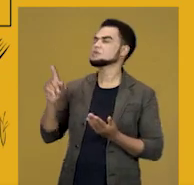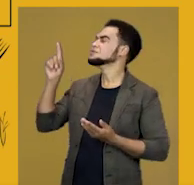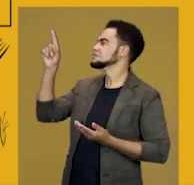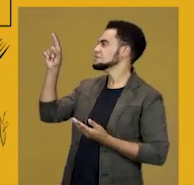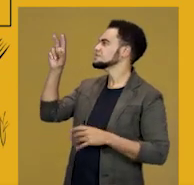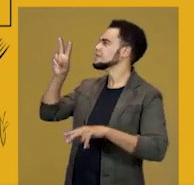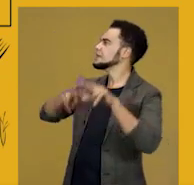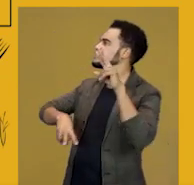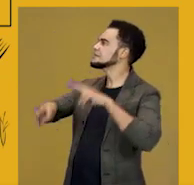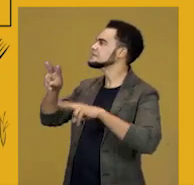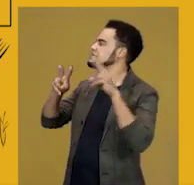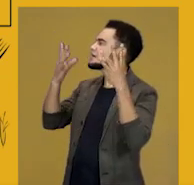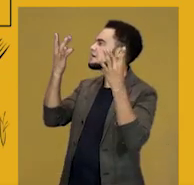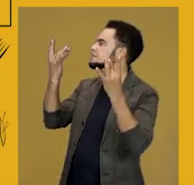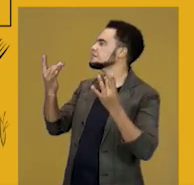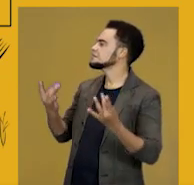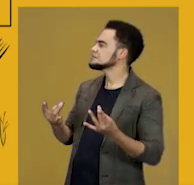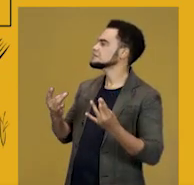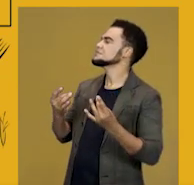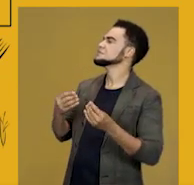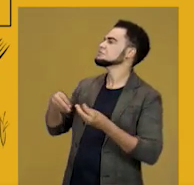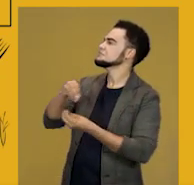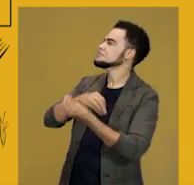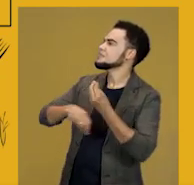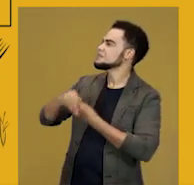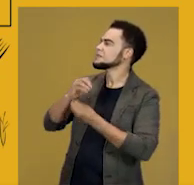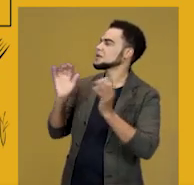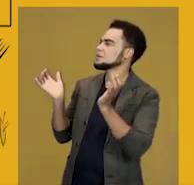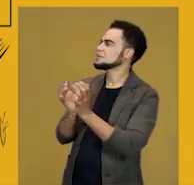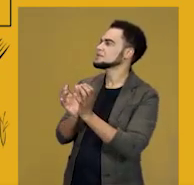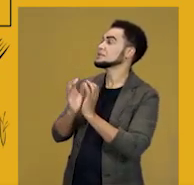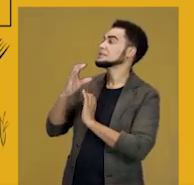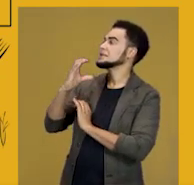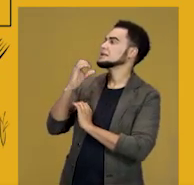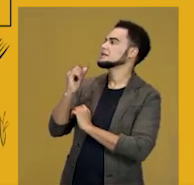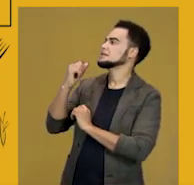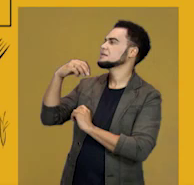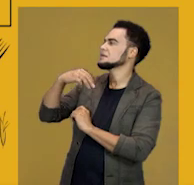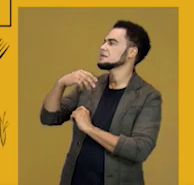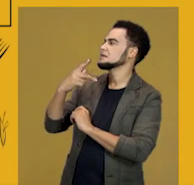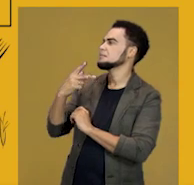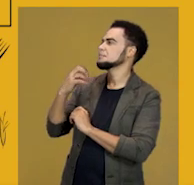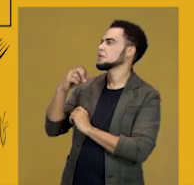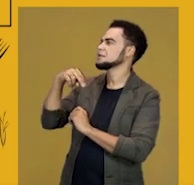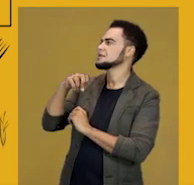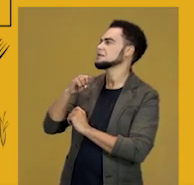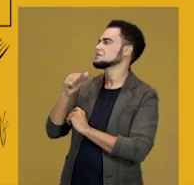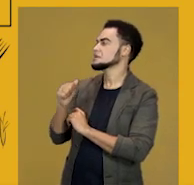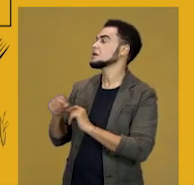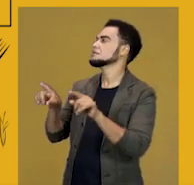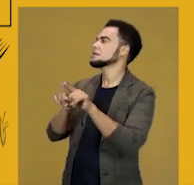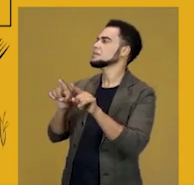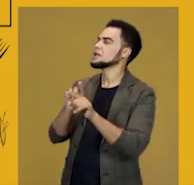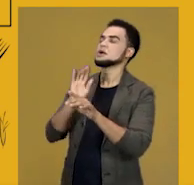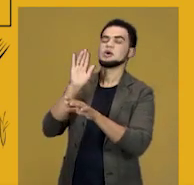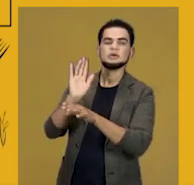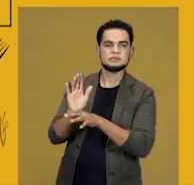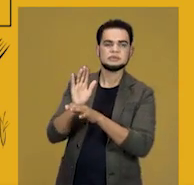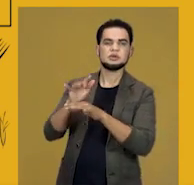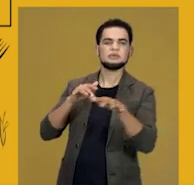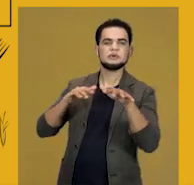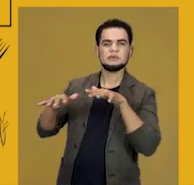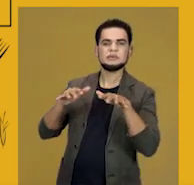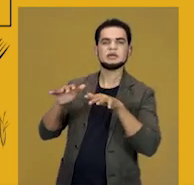a identidade camponesa, perfeito? E a contribuição dos movimentos sociais que se afirma